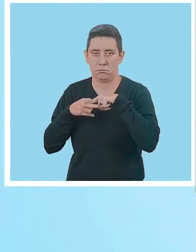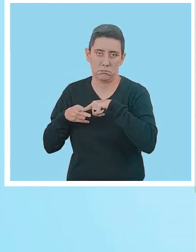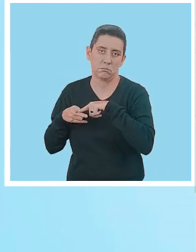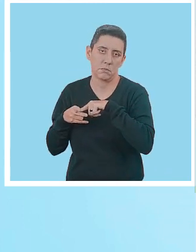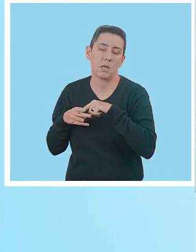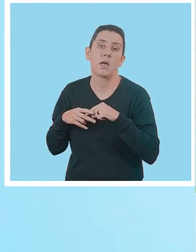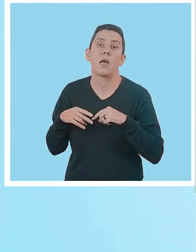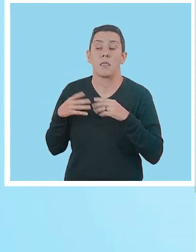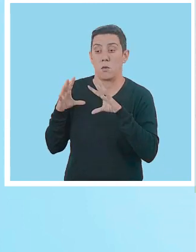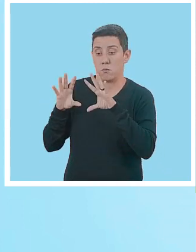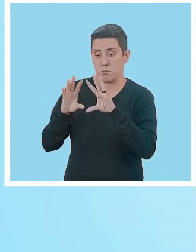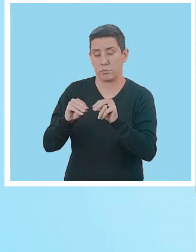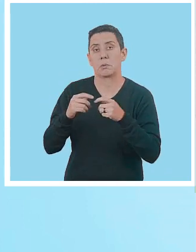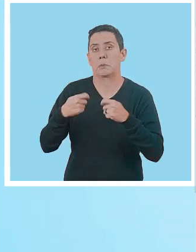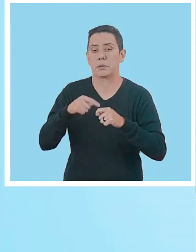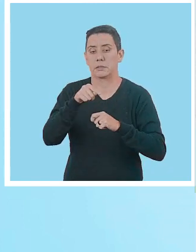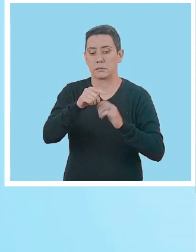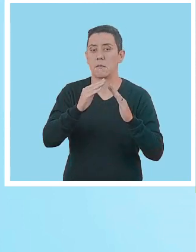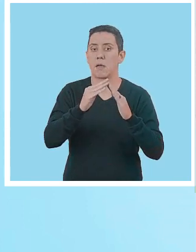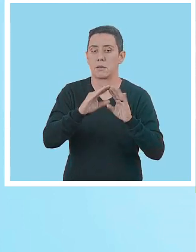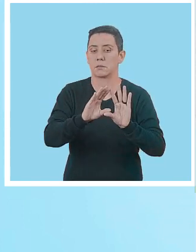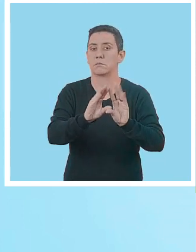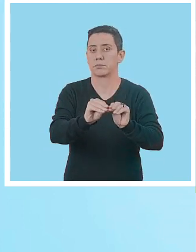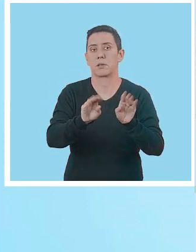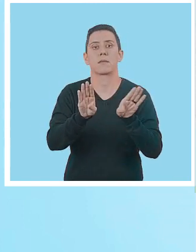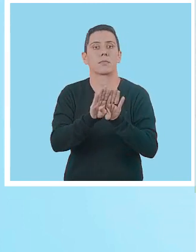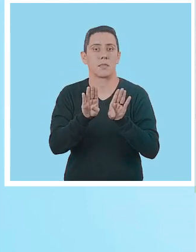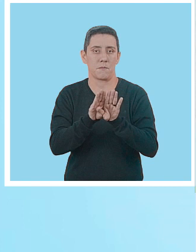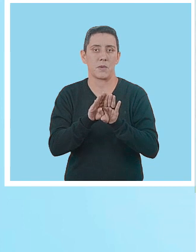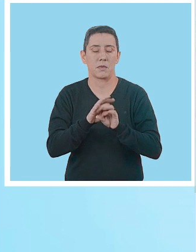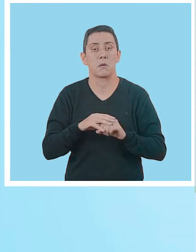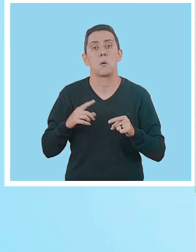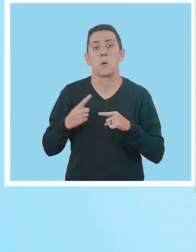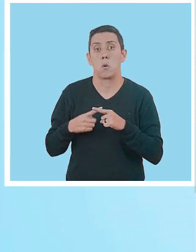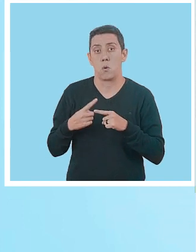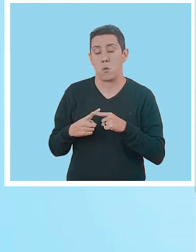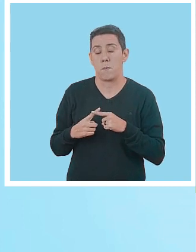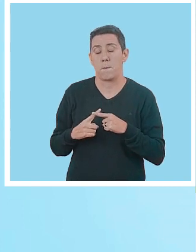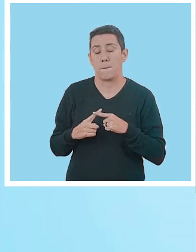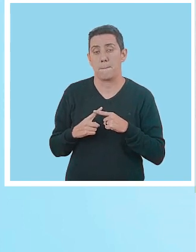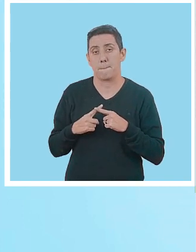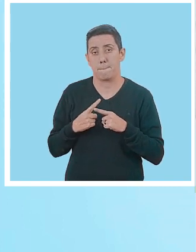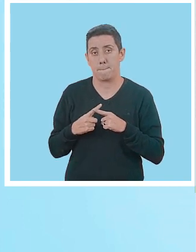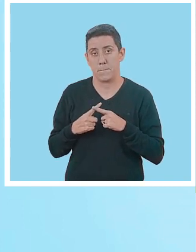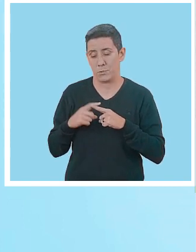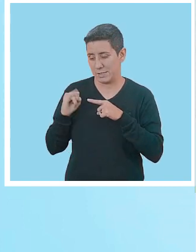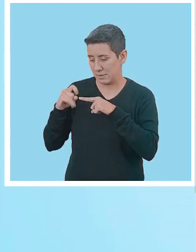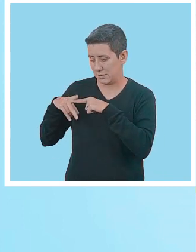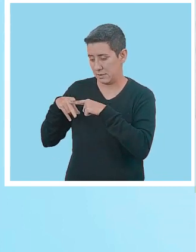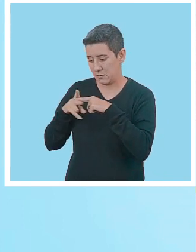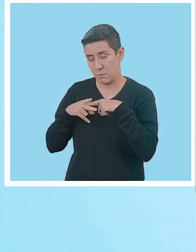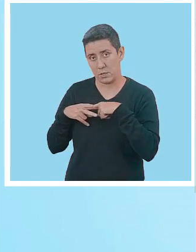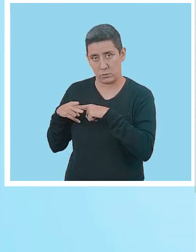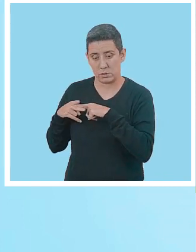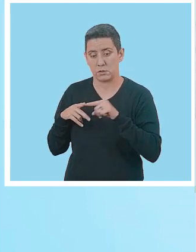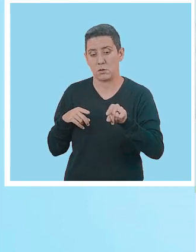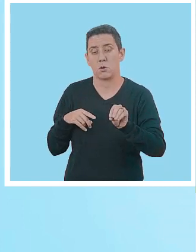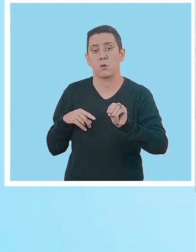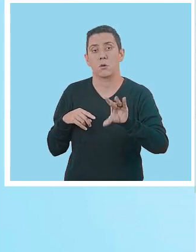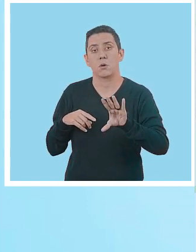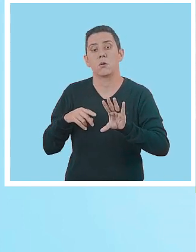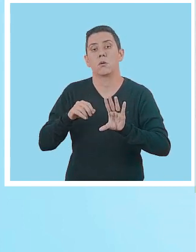isso os inversores também tem que se desligar porque se nesse momento inversor é gerar exportar energia